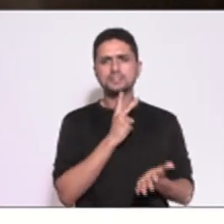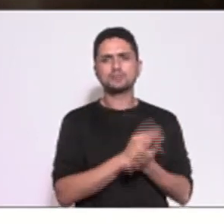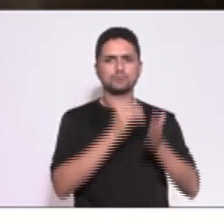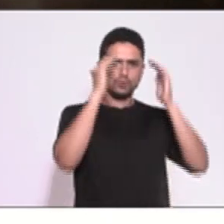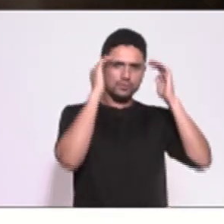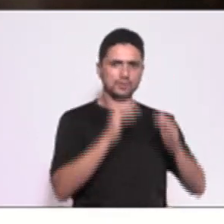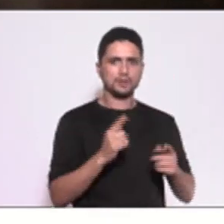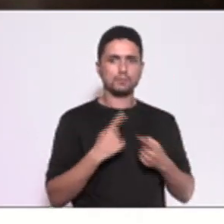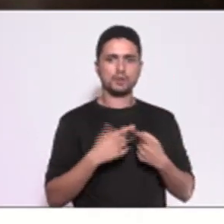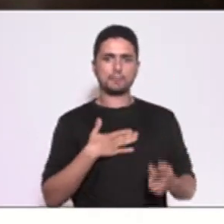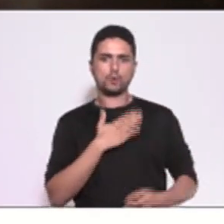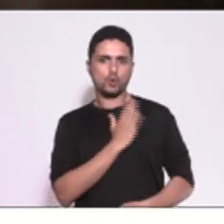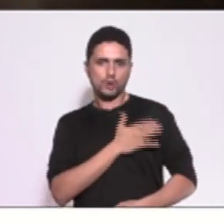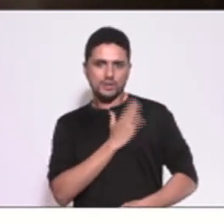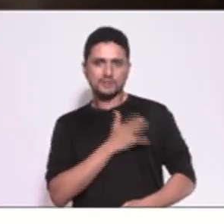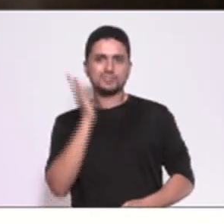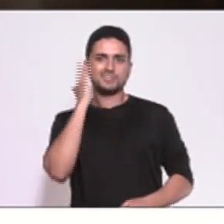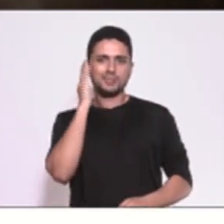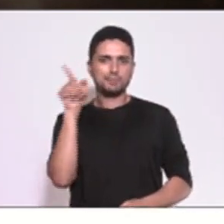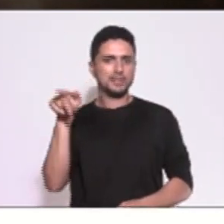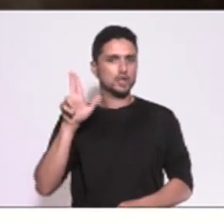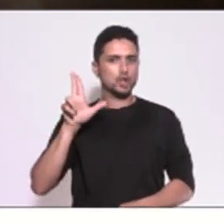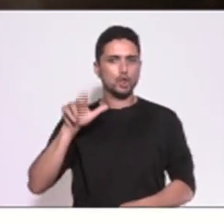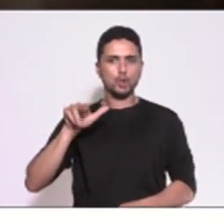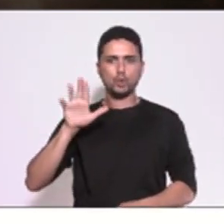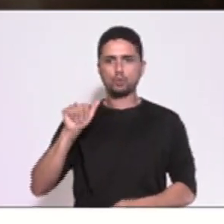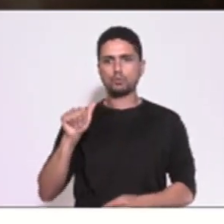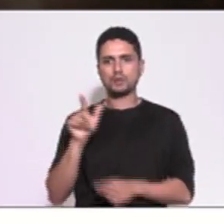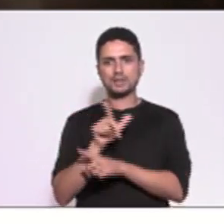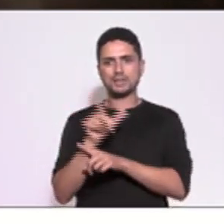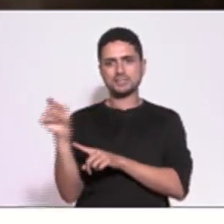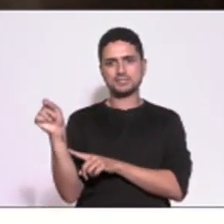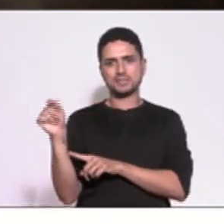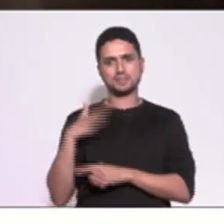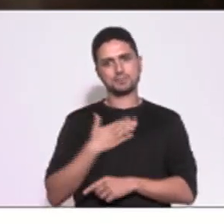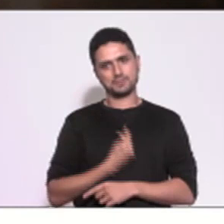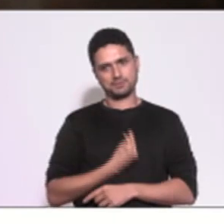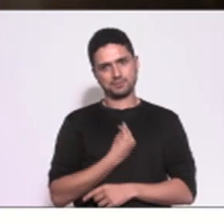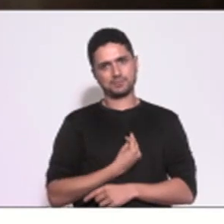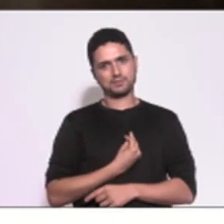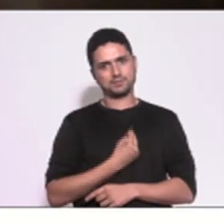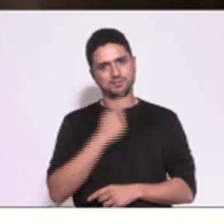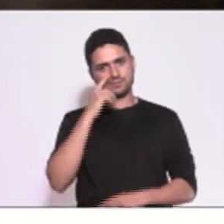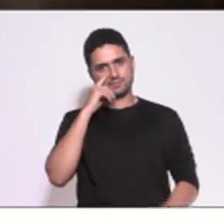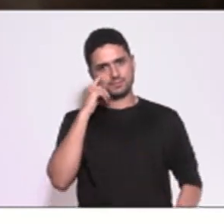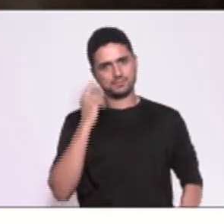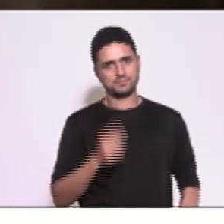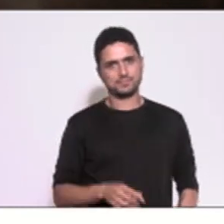com toda certeza que ele nunca vai sair do pé da minha escada.